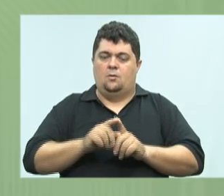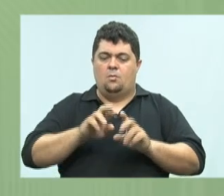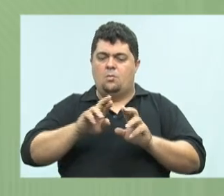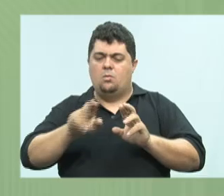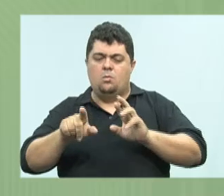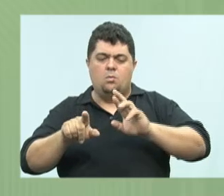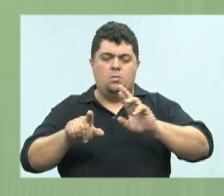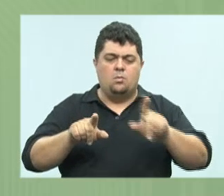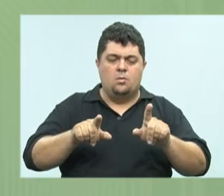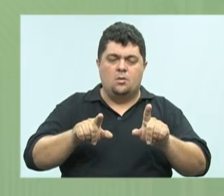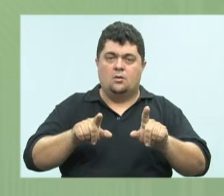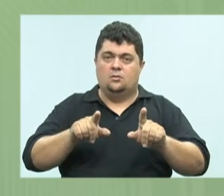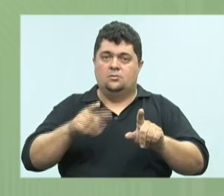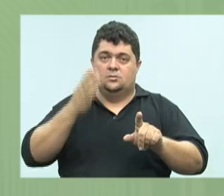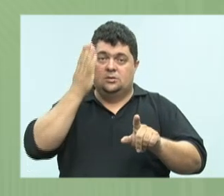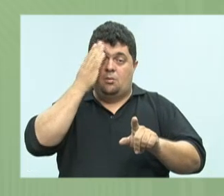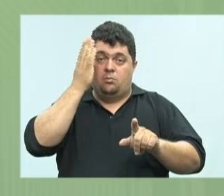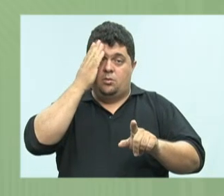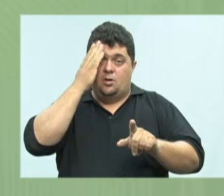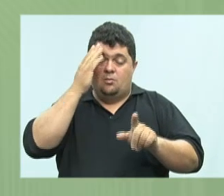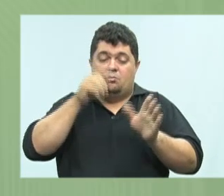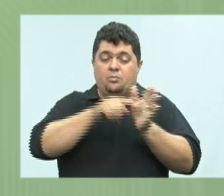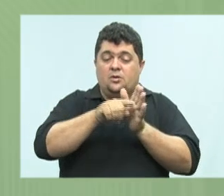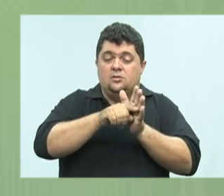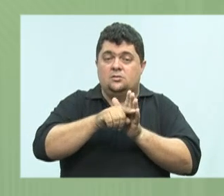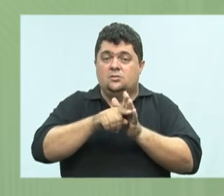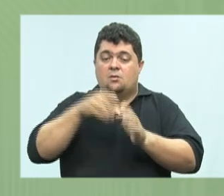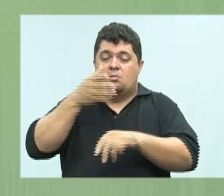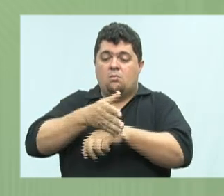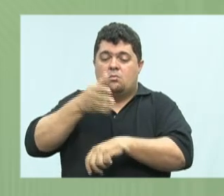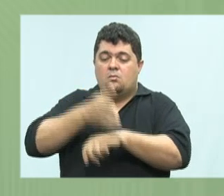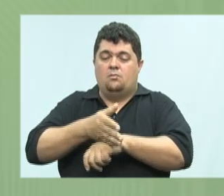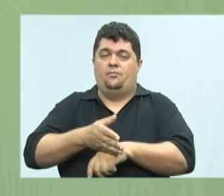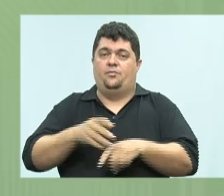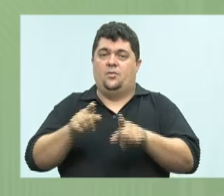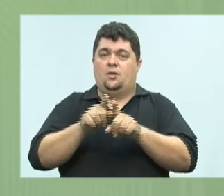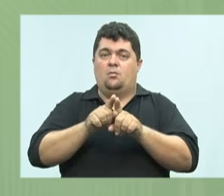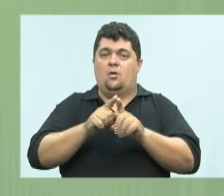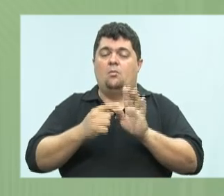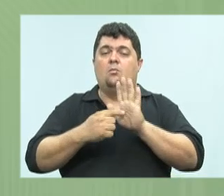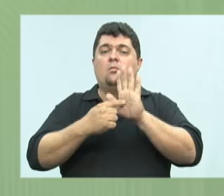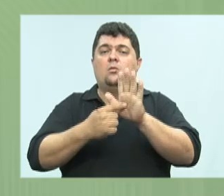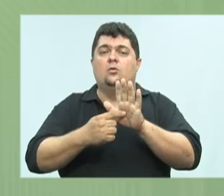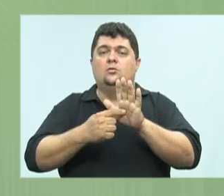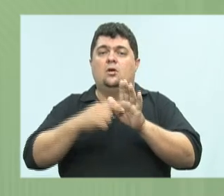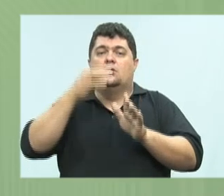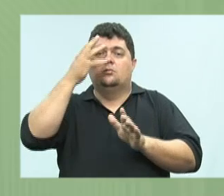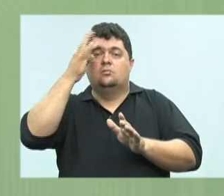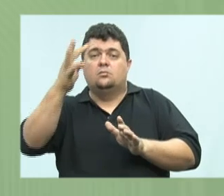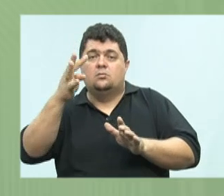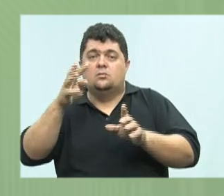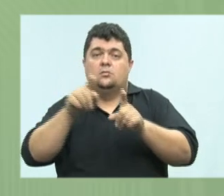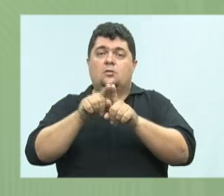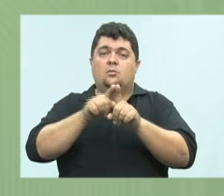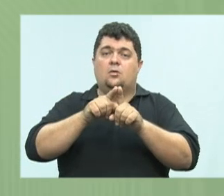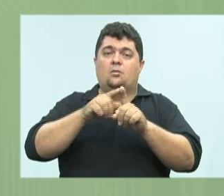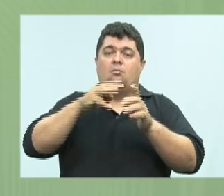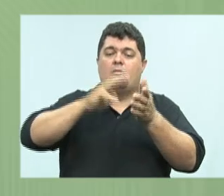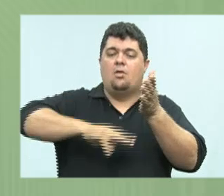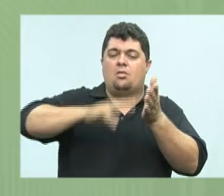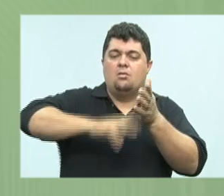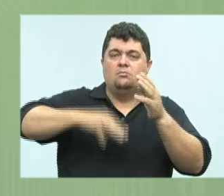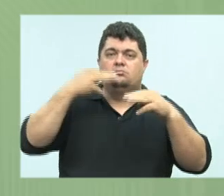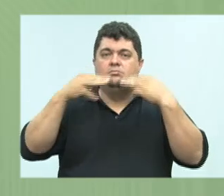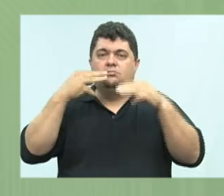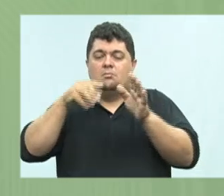distingui-la da pesquisa participante e apontar abordagens teórico-metodológicas de pesquisa em